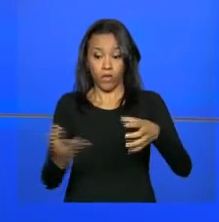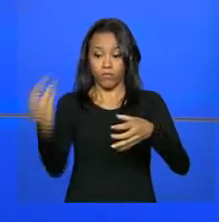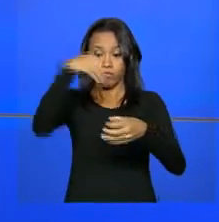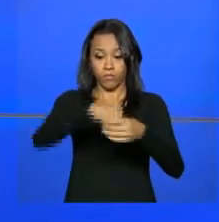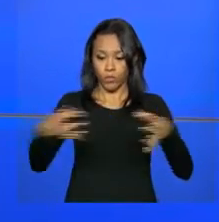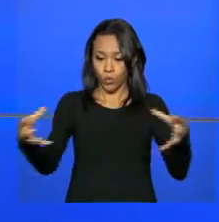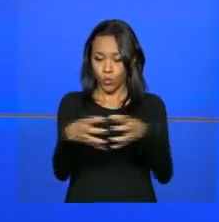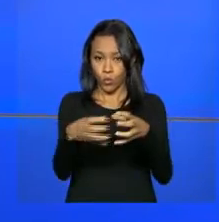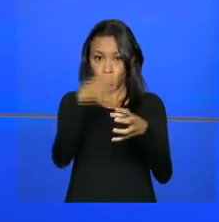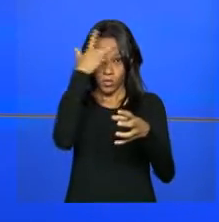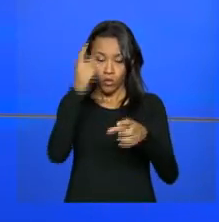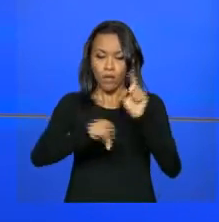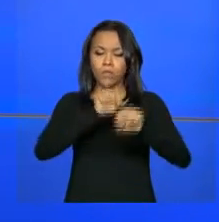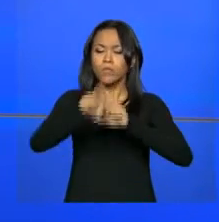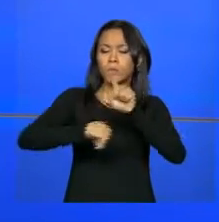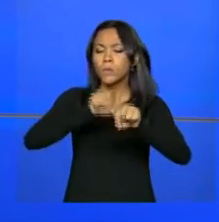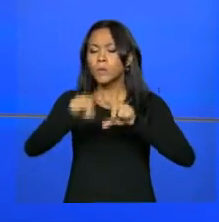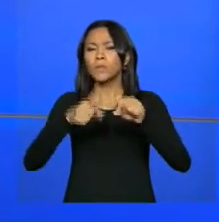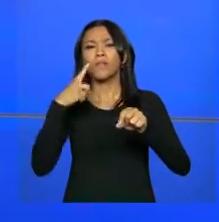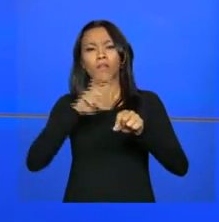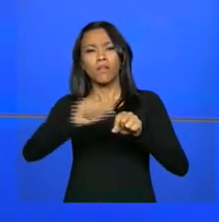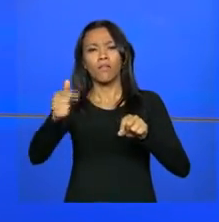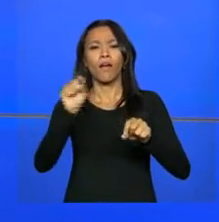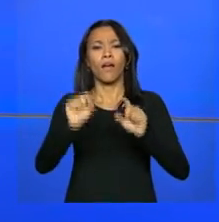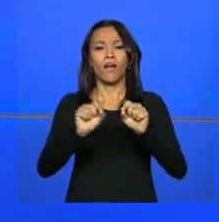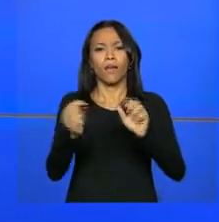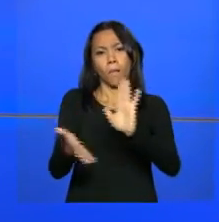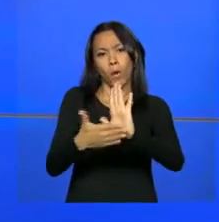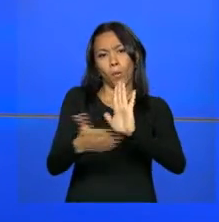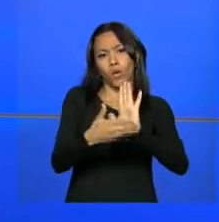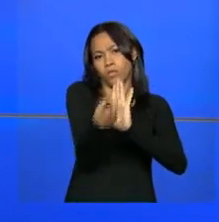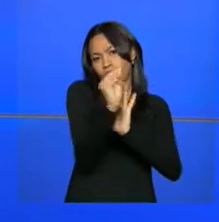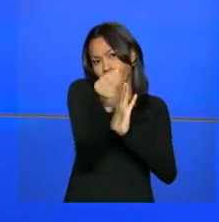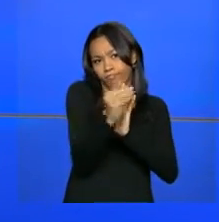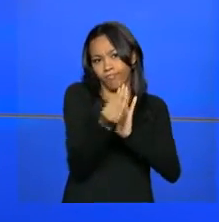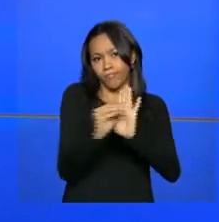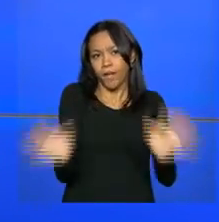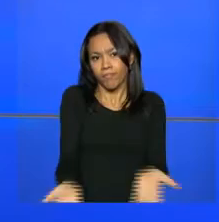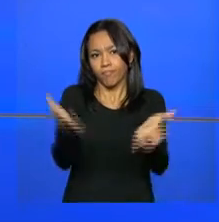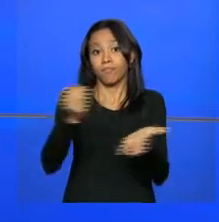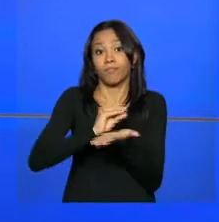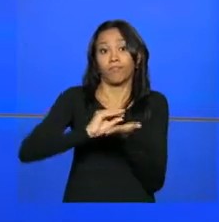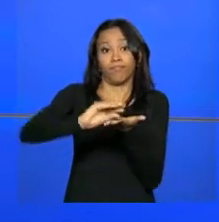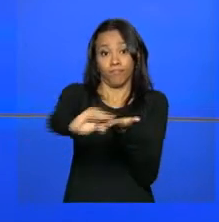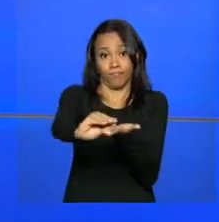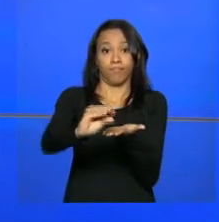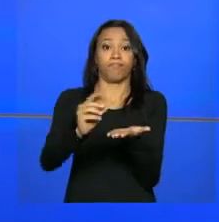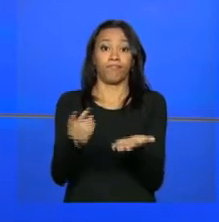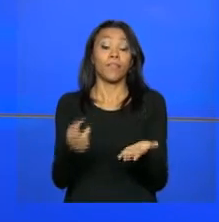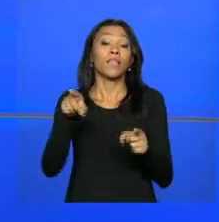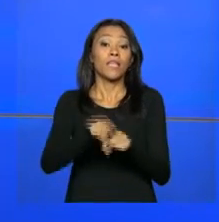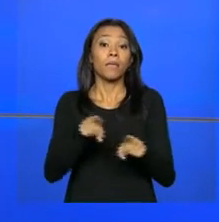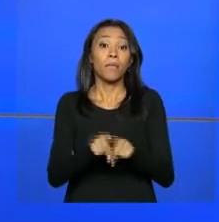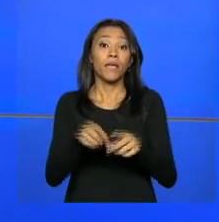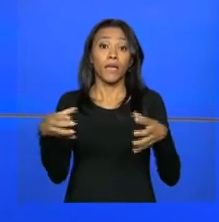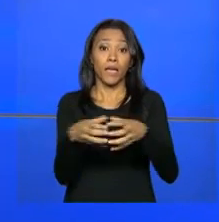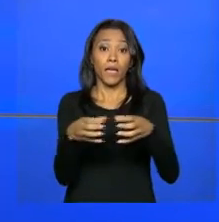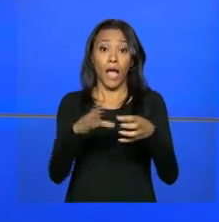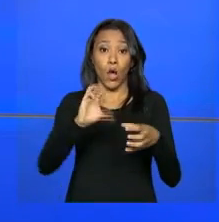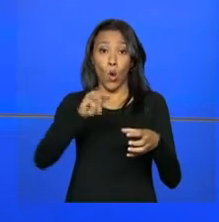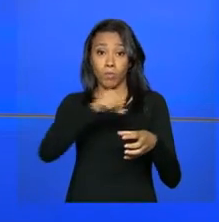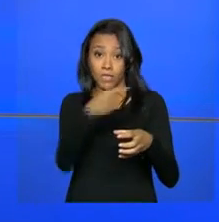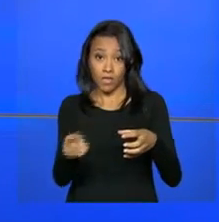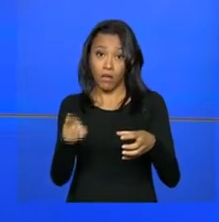avaliar e oferecer os pareceres que vão embasar as propostas a receber incentivos à comissão nacional de incentivo à cultura